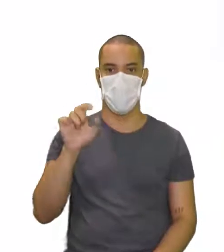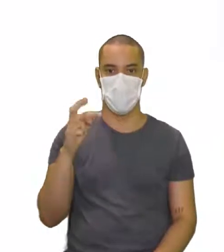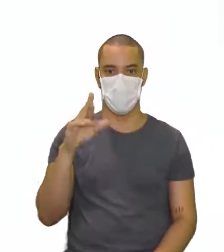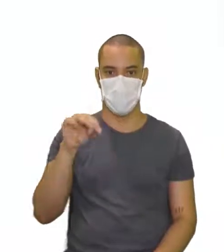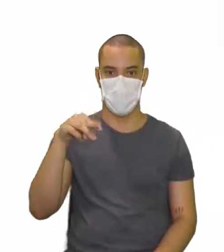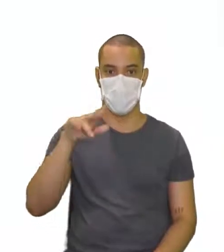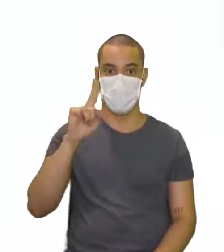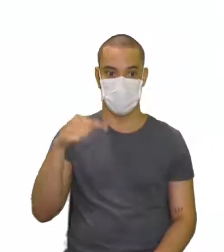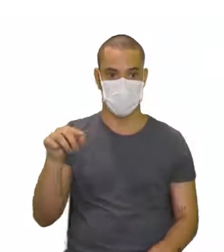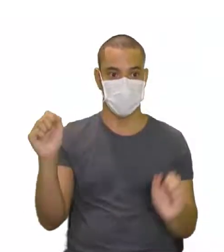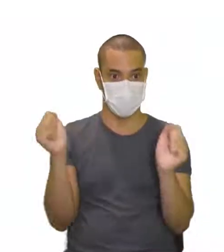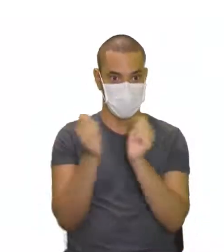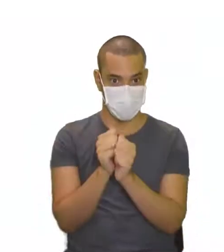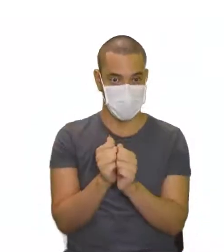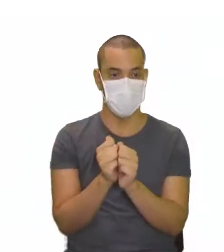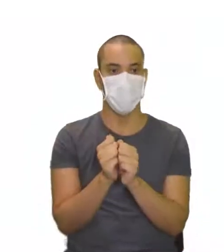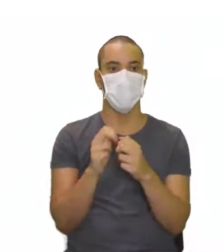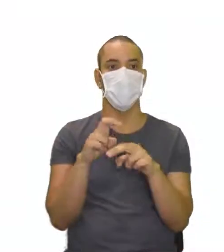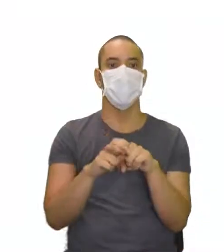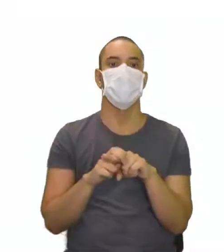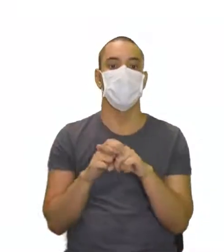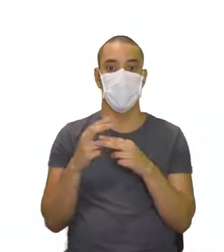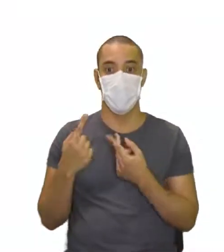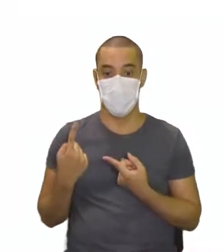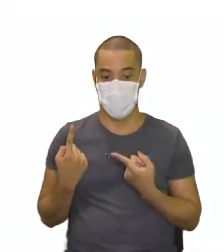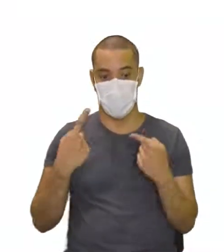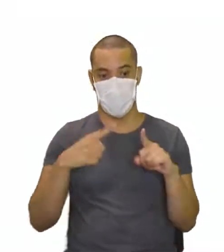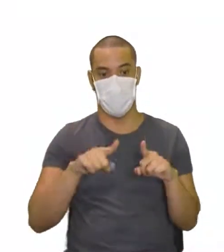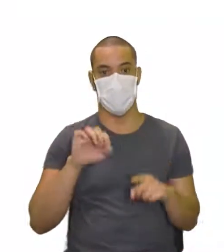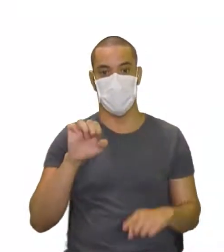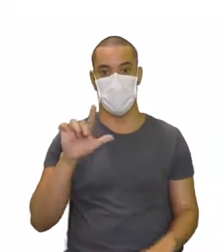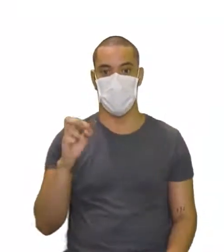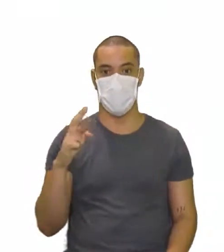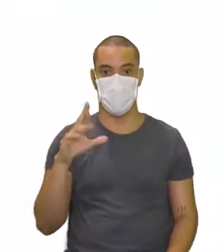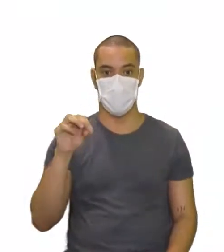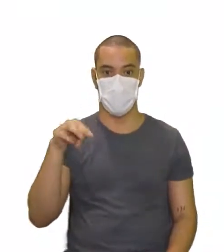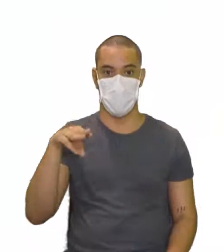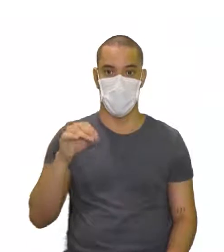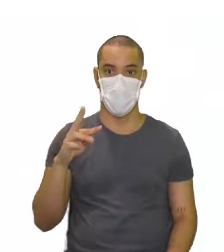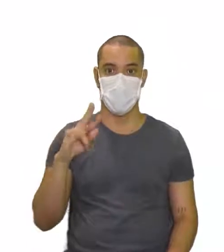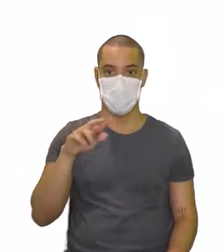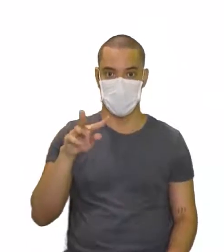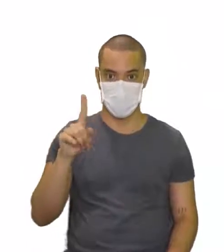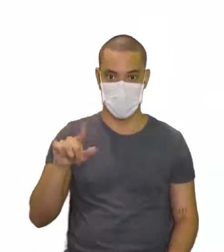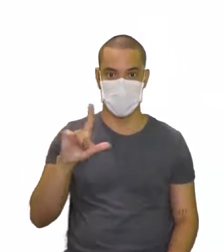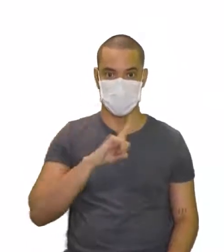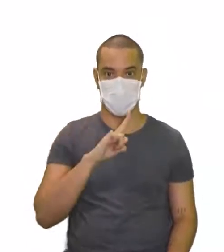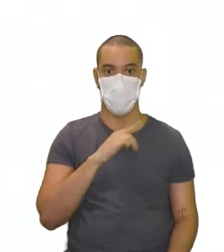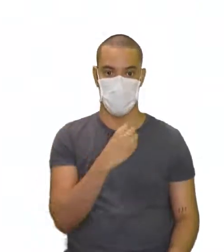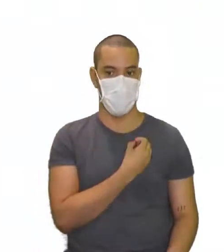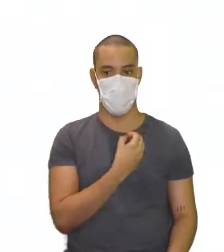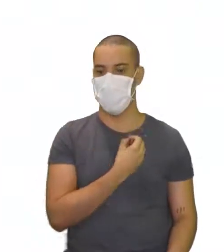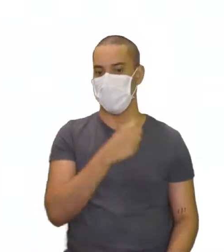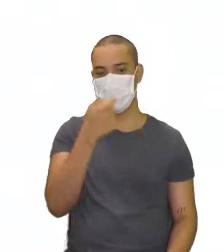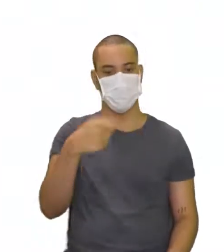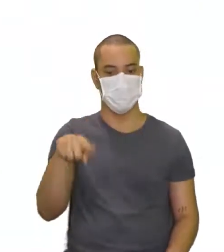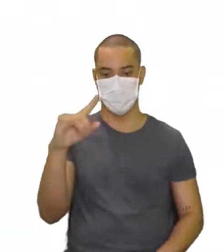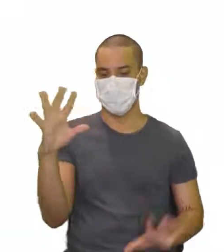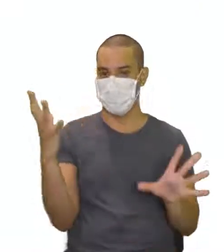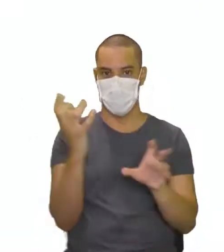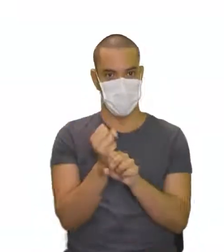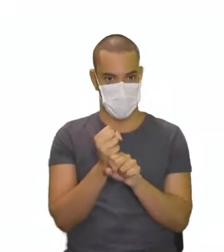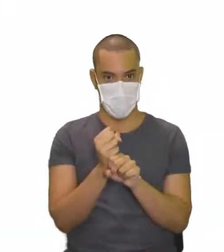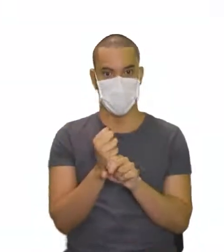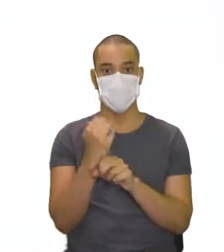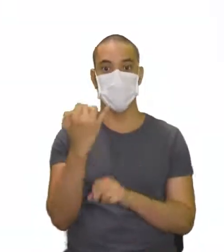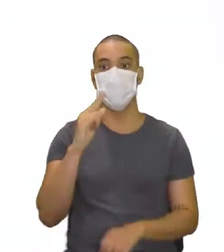gerador e no caso do receptor vai ser a contra-eletromotriz, certo? Então, aqui já tem o valor, ok? Não precisa a gente calcular.